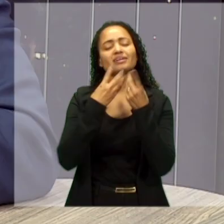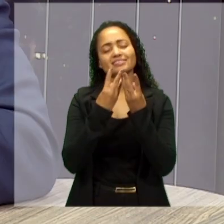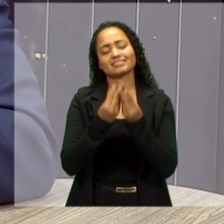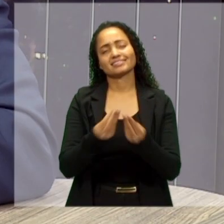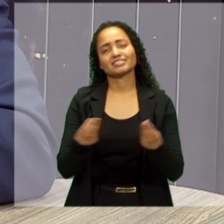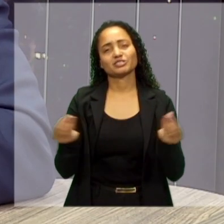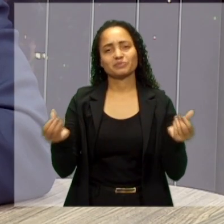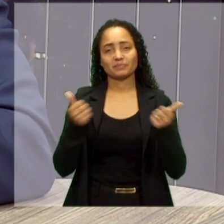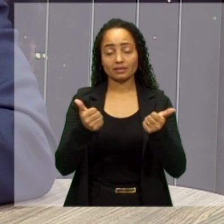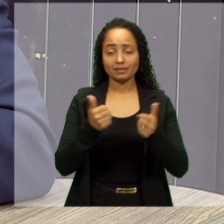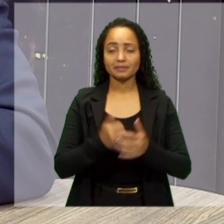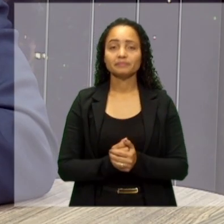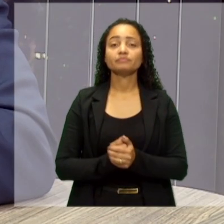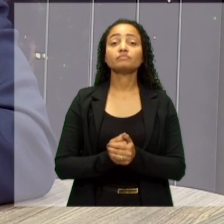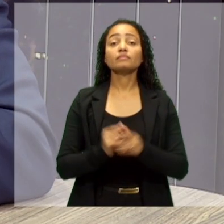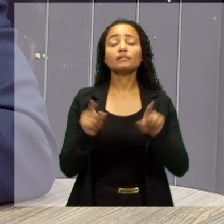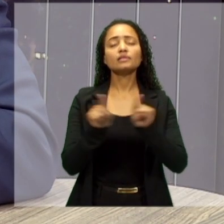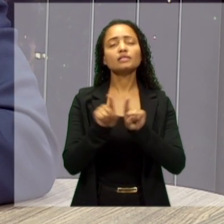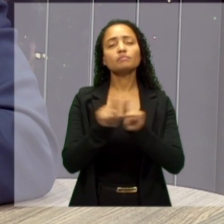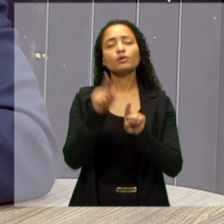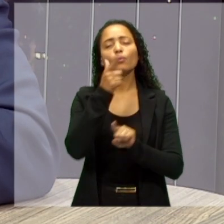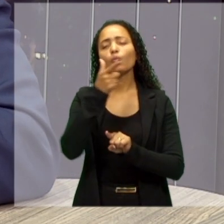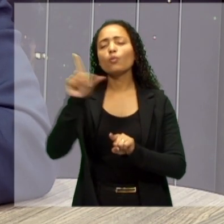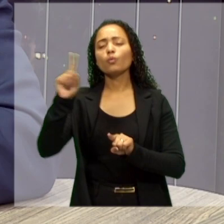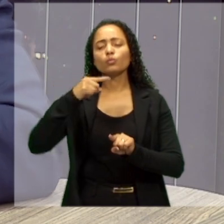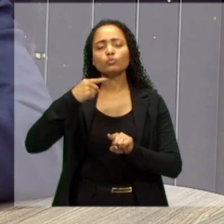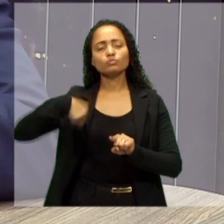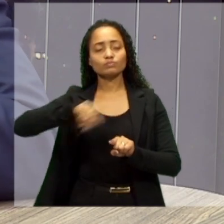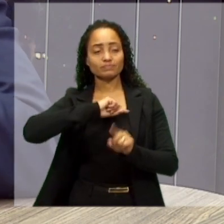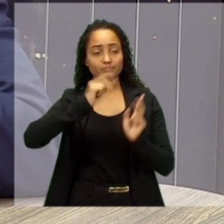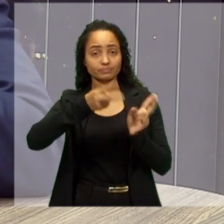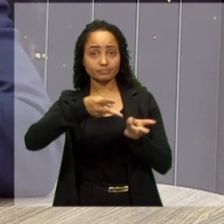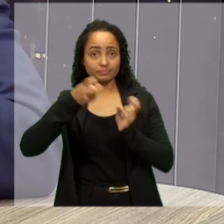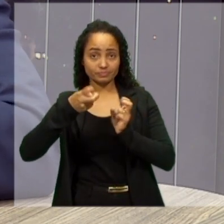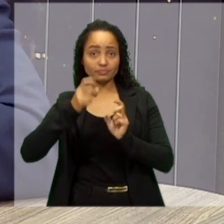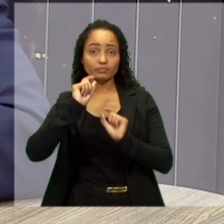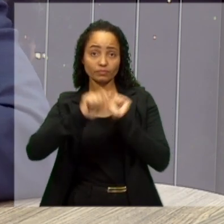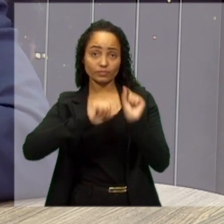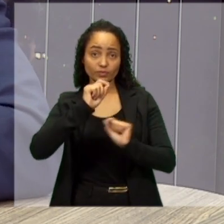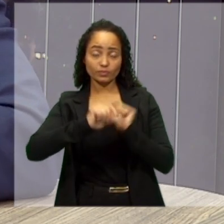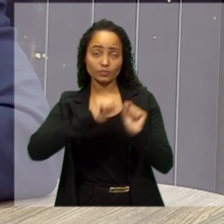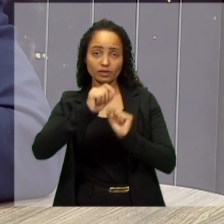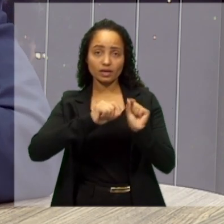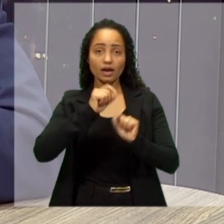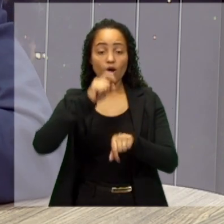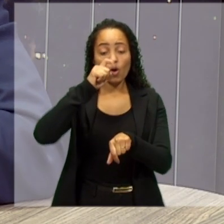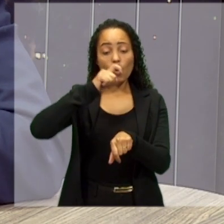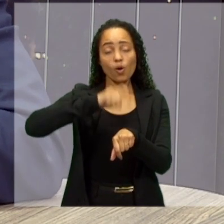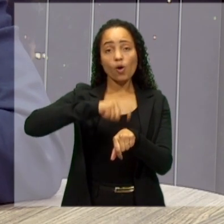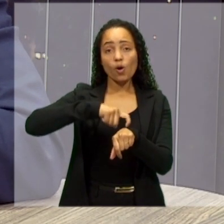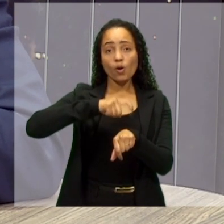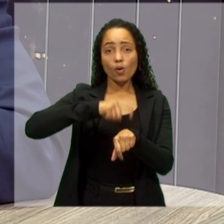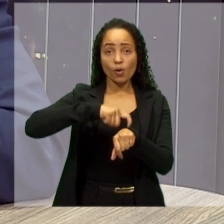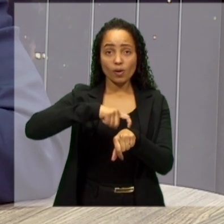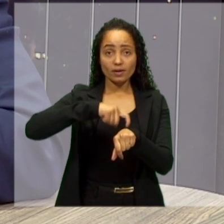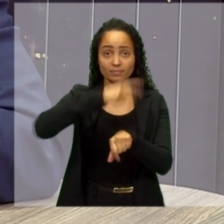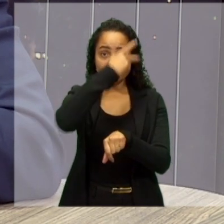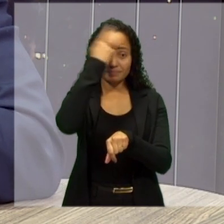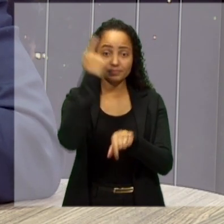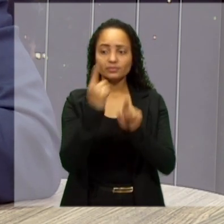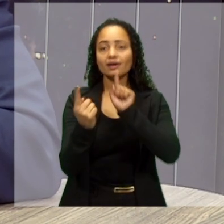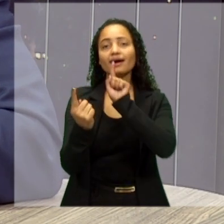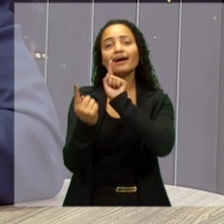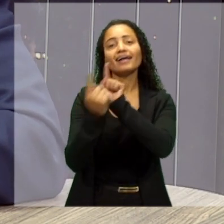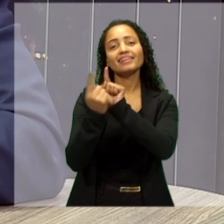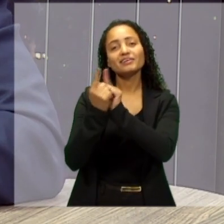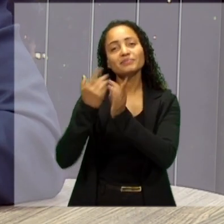questão também simples que a gente constatou é que a gente consegue fazer uma previsão do horário que essa pessoa vai ser atendida. Então, se a pessoa às